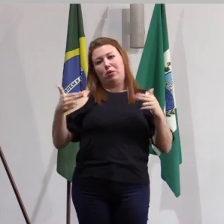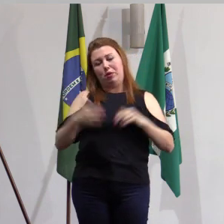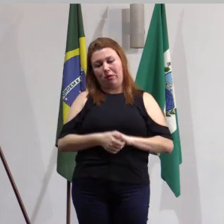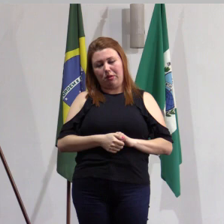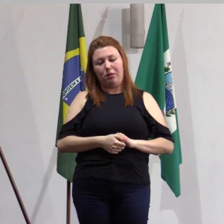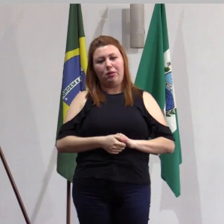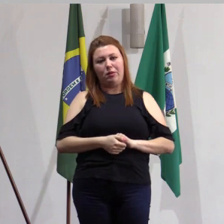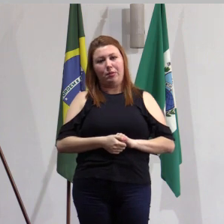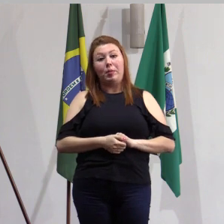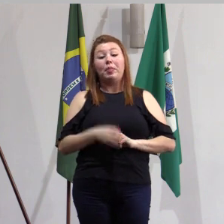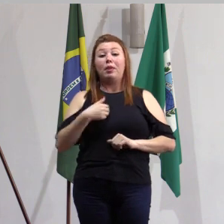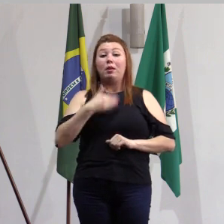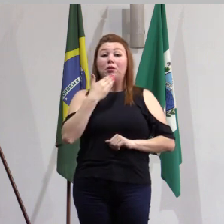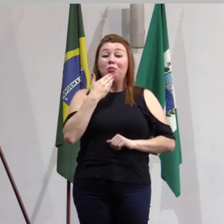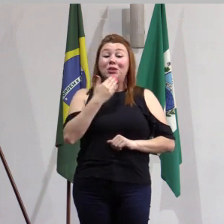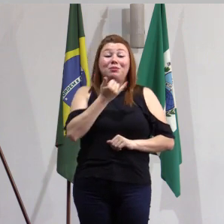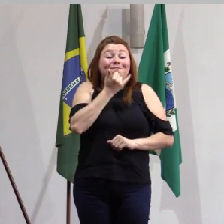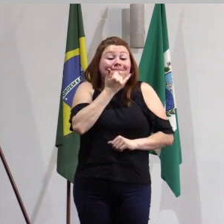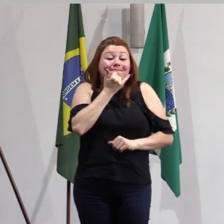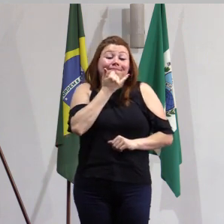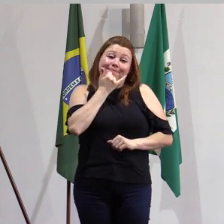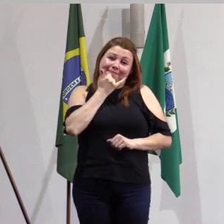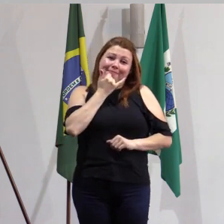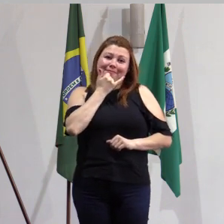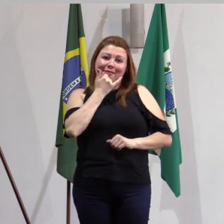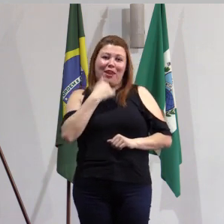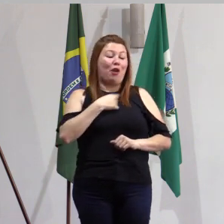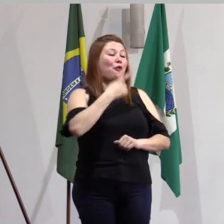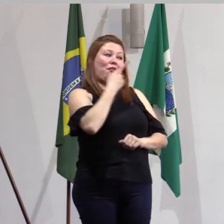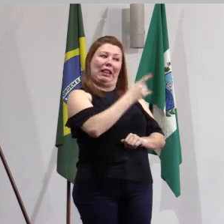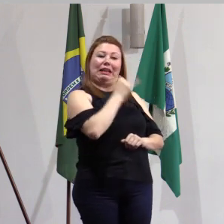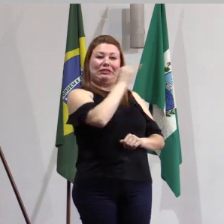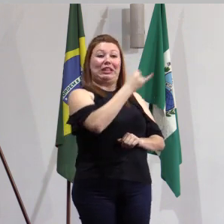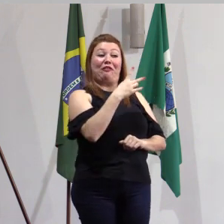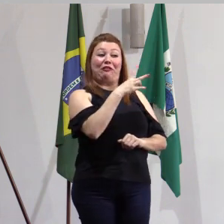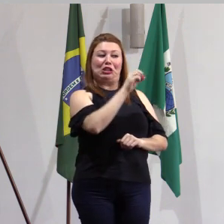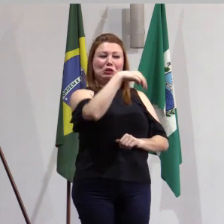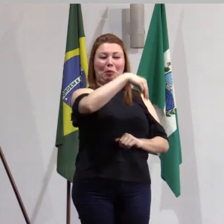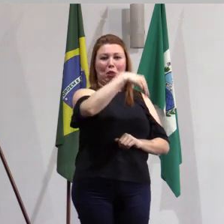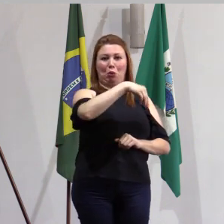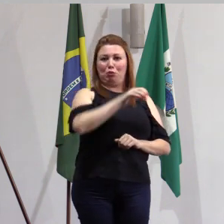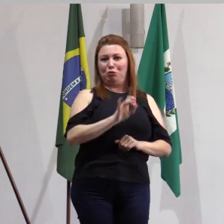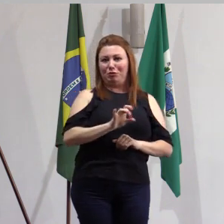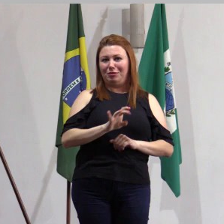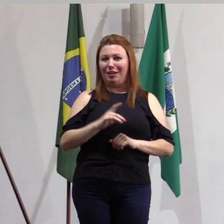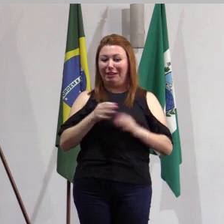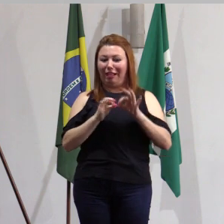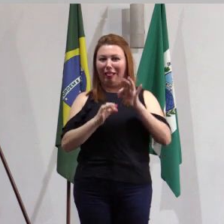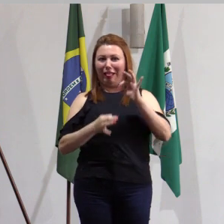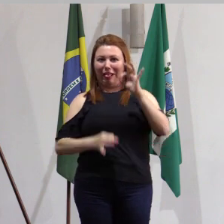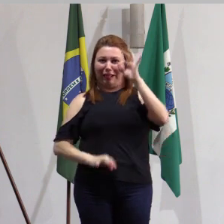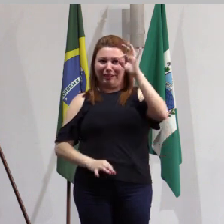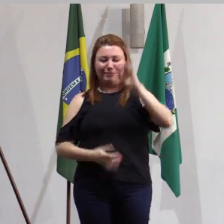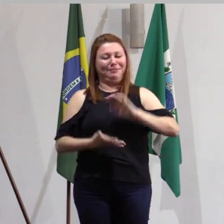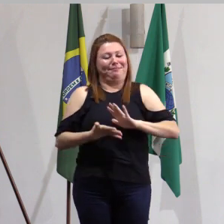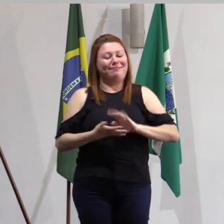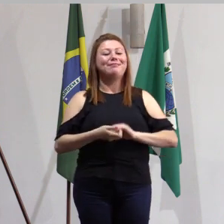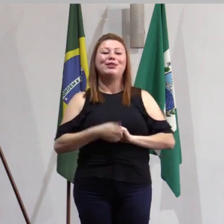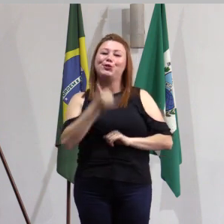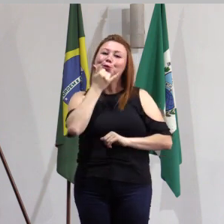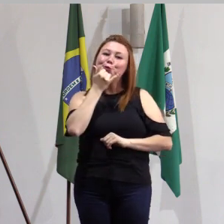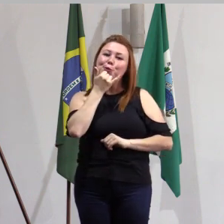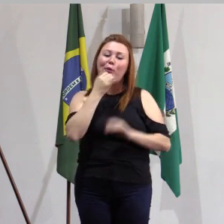Eu peço desculpas, eu calculei que eu ia falar uns 20 minutos, acho que foi um pouquinho mais, né? Peço desculpas por